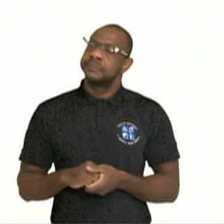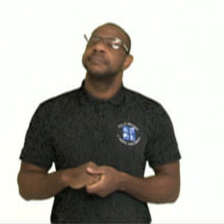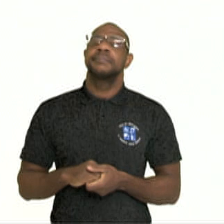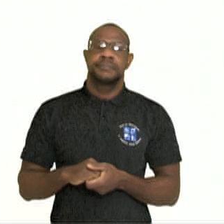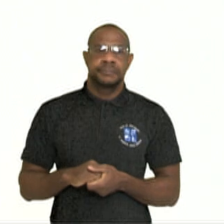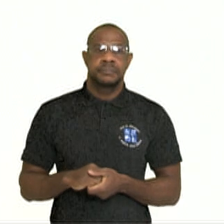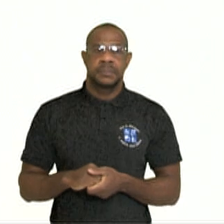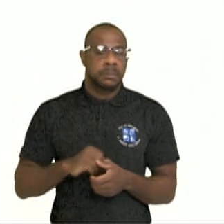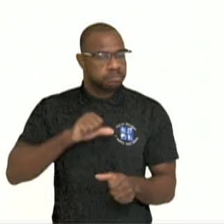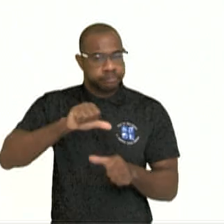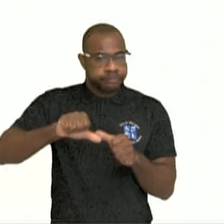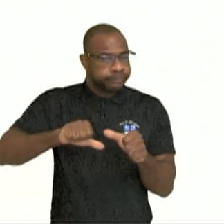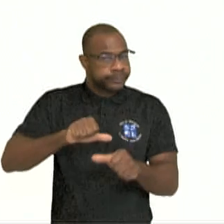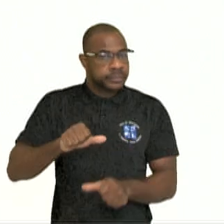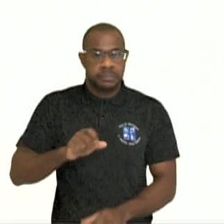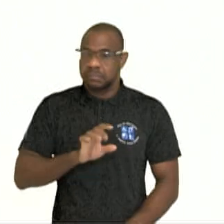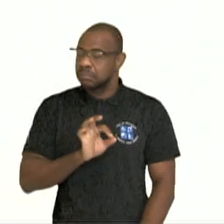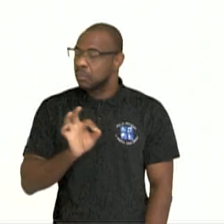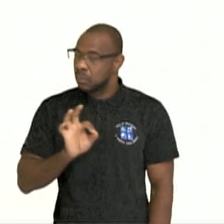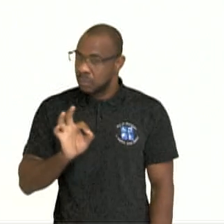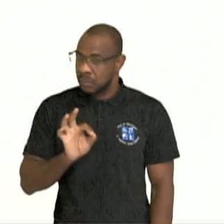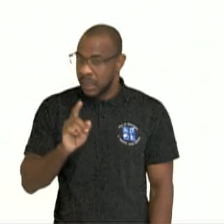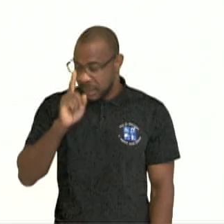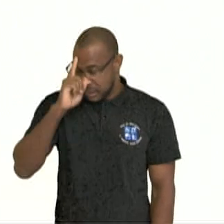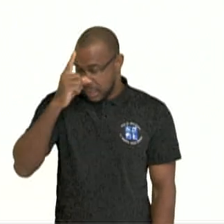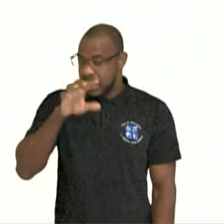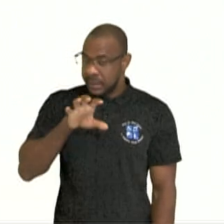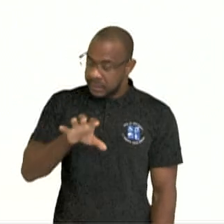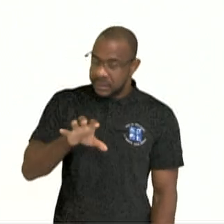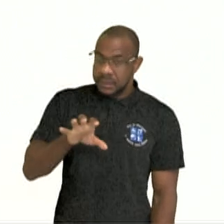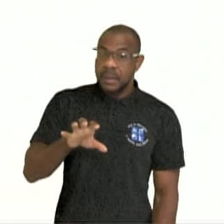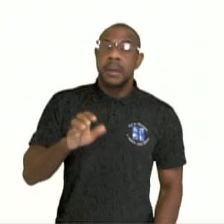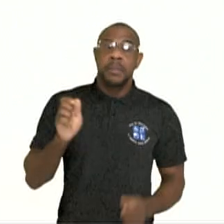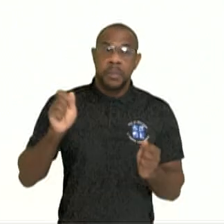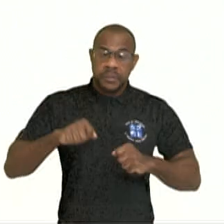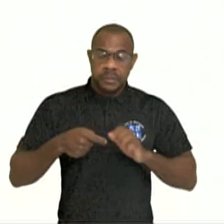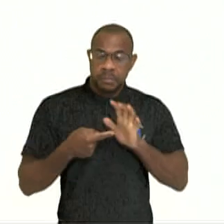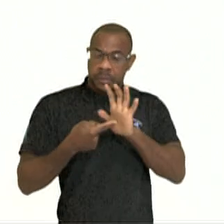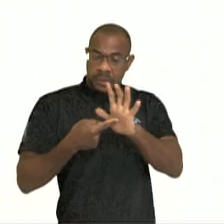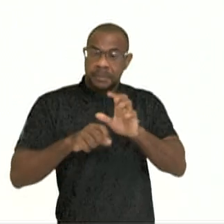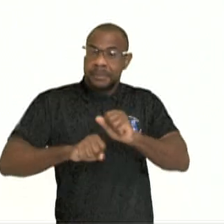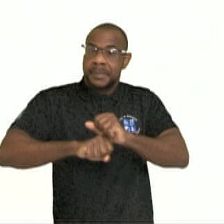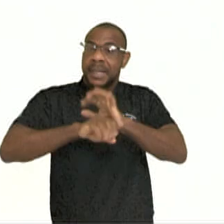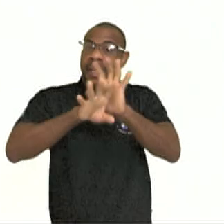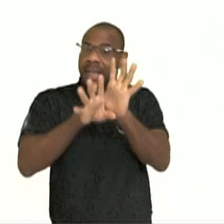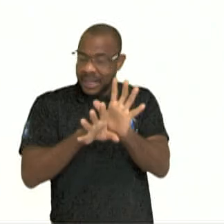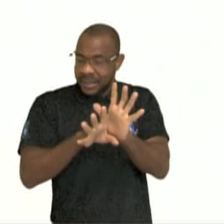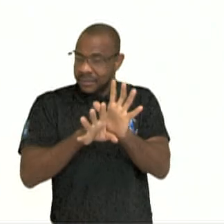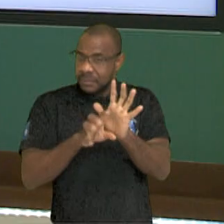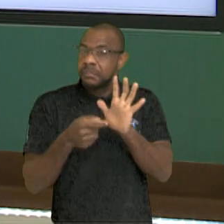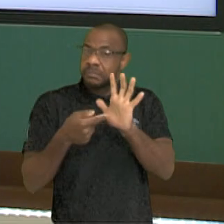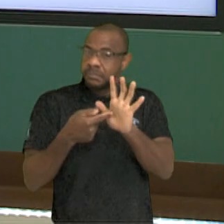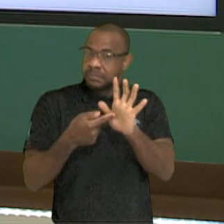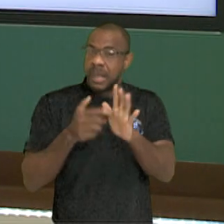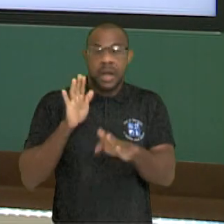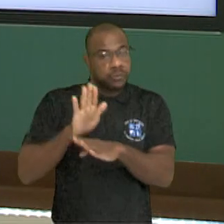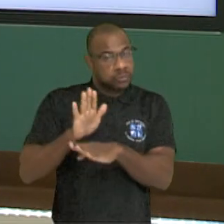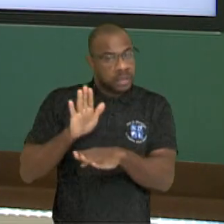seria modificada, certo? Porém, poderia ficar mais explícita, mais clara ao leitor, né? Que não